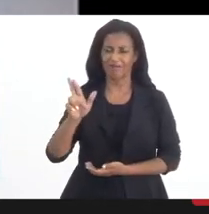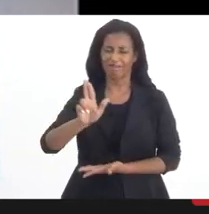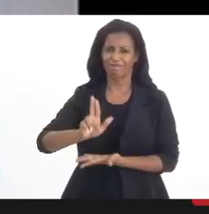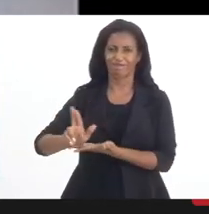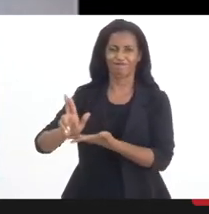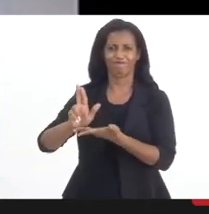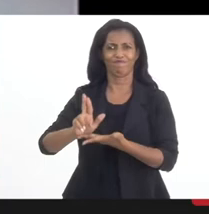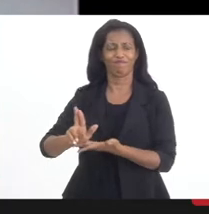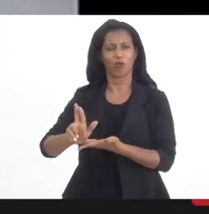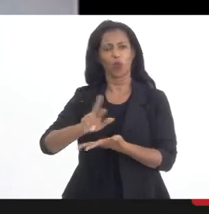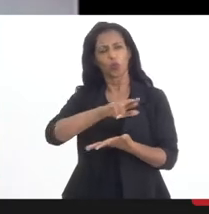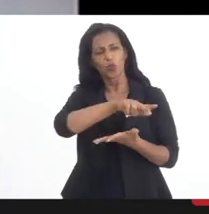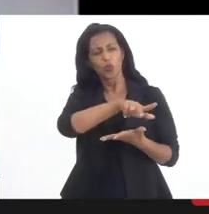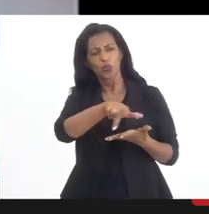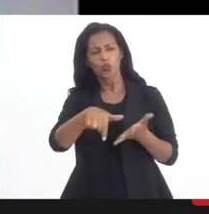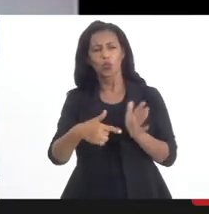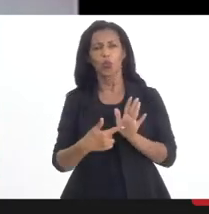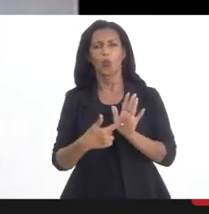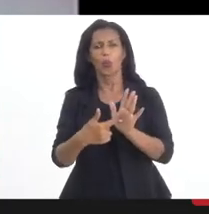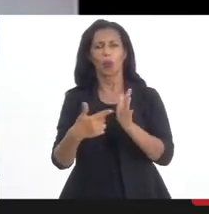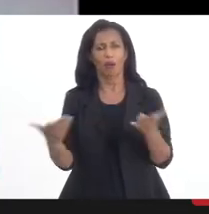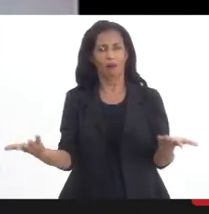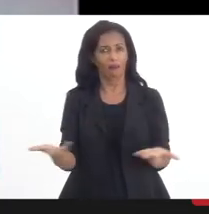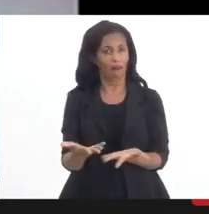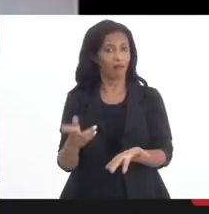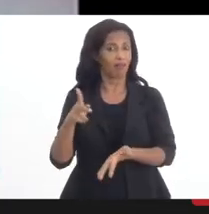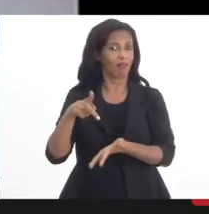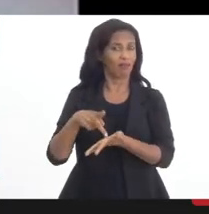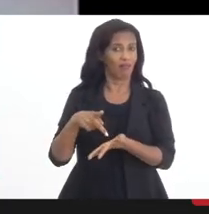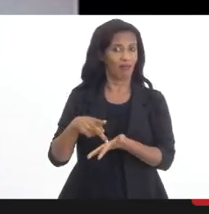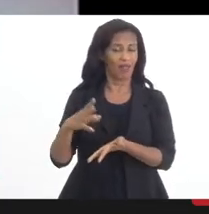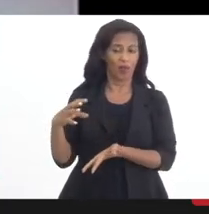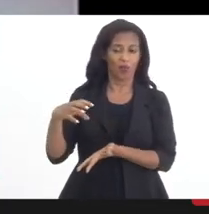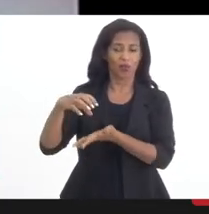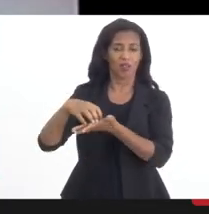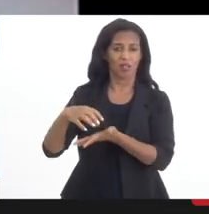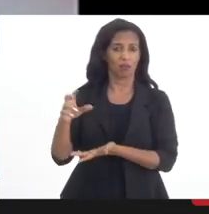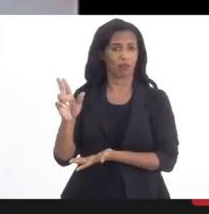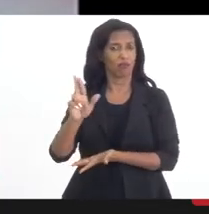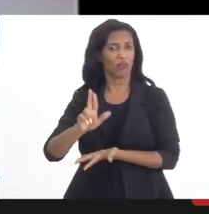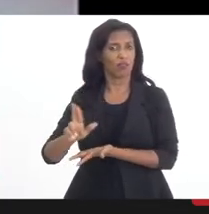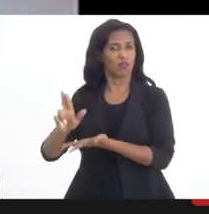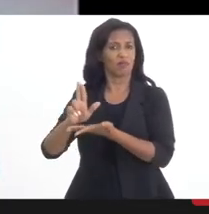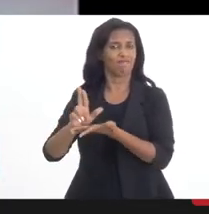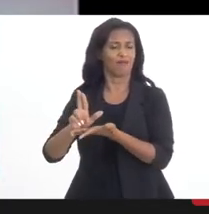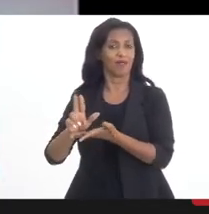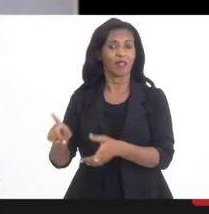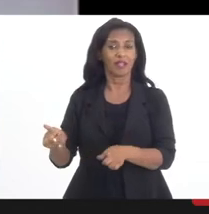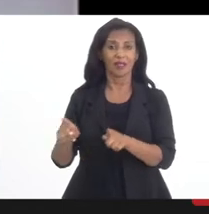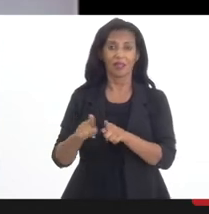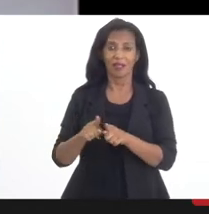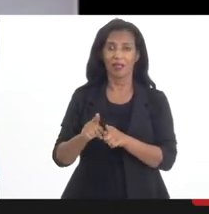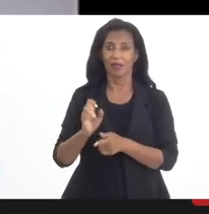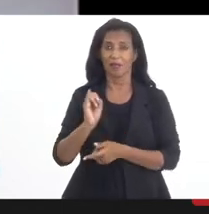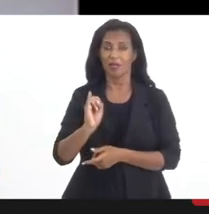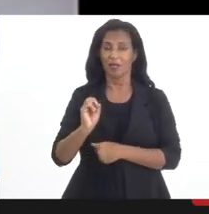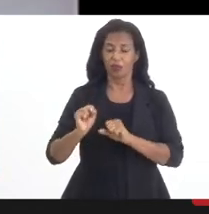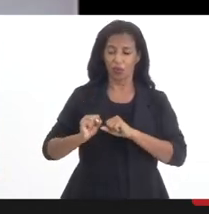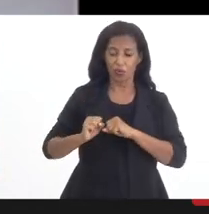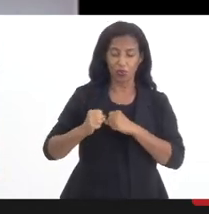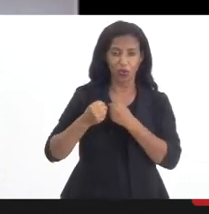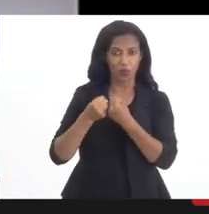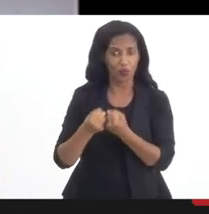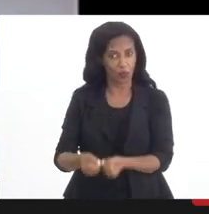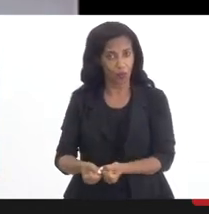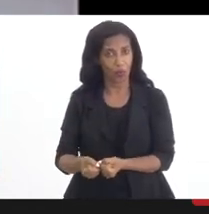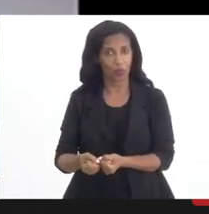bem foram apresentadas aqui, né, que na verdade é um centro universitário, que inclusive não fossem os esforços